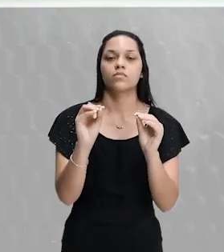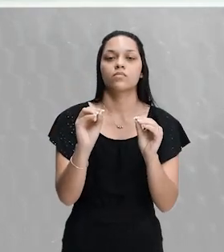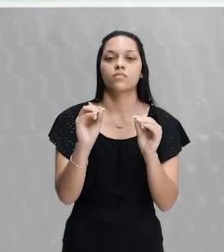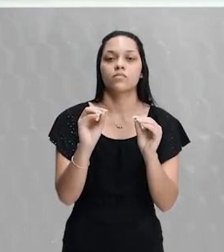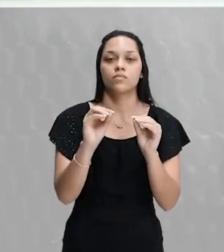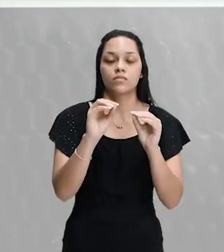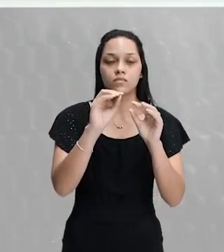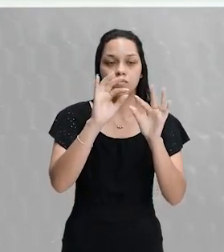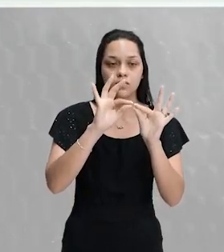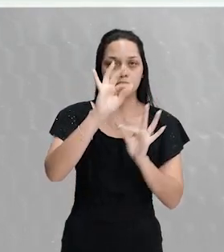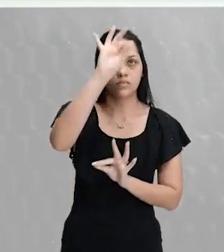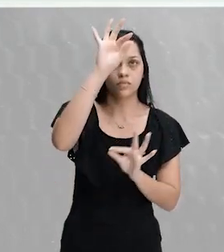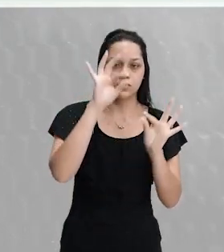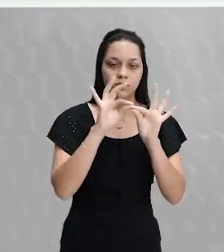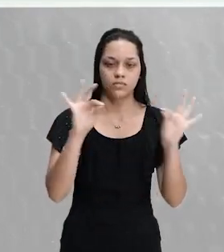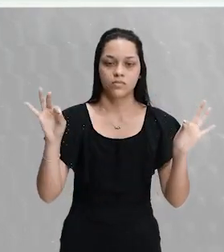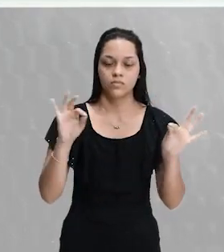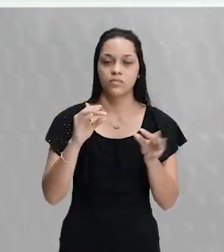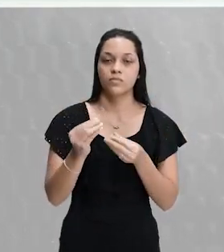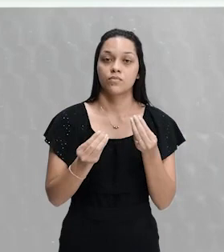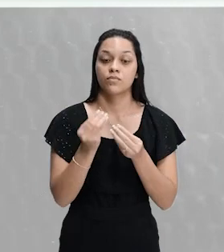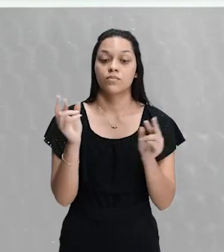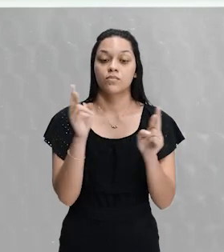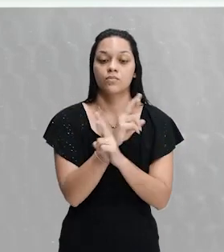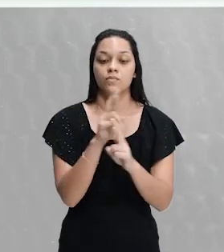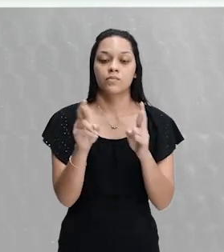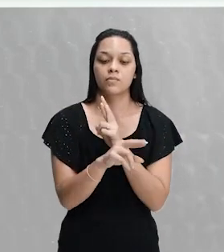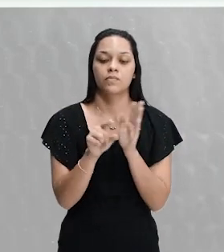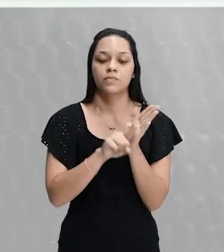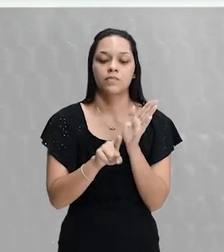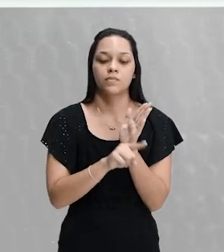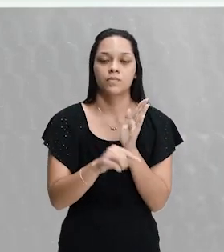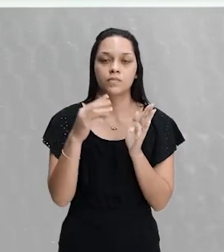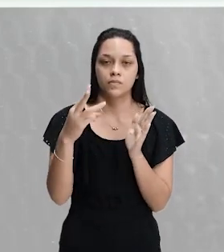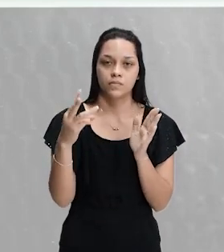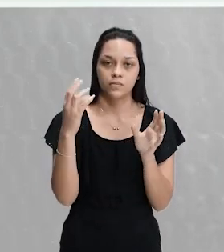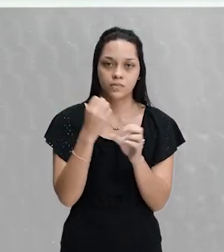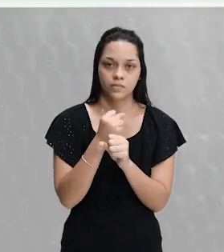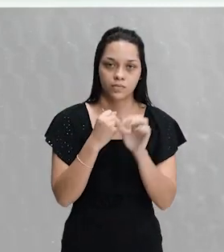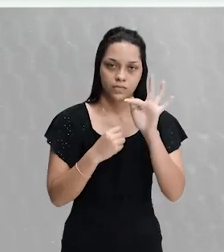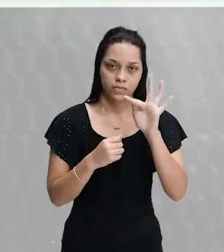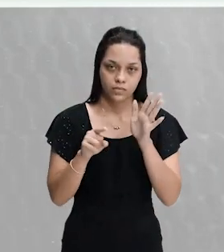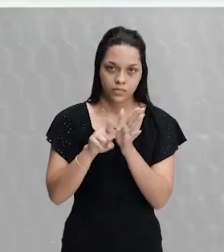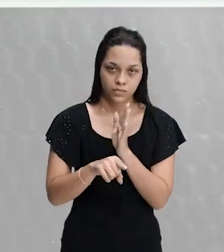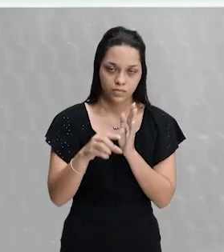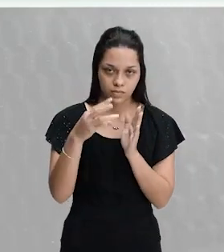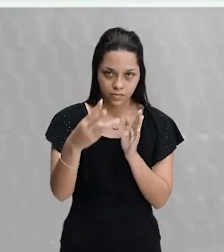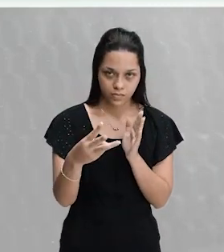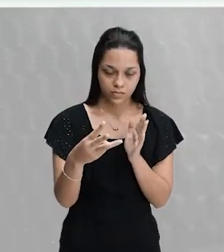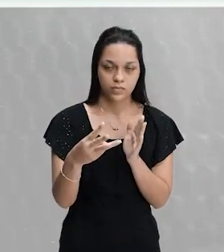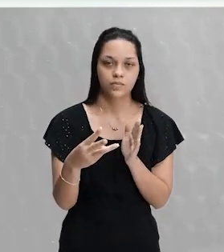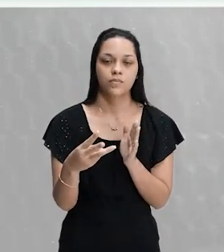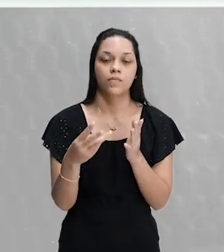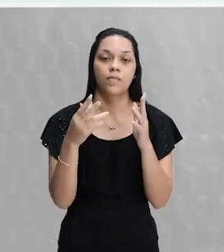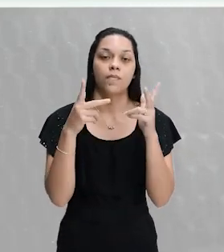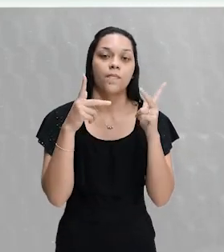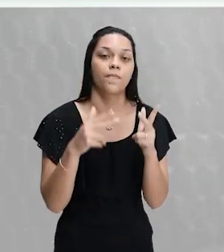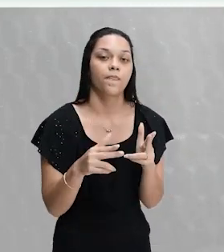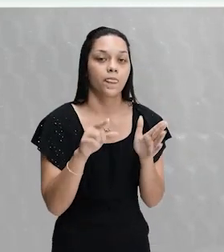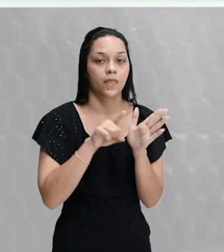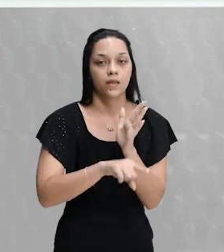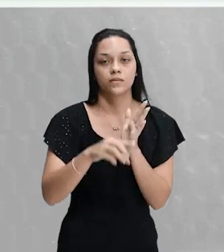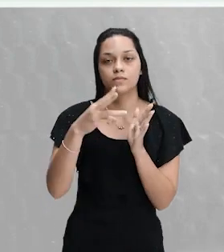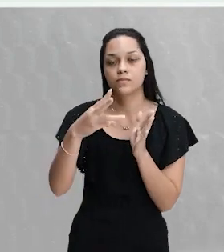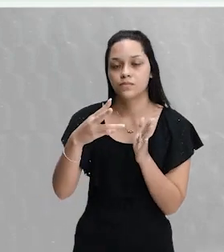plano cartesiano. Então vamos ver quem está associado com menos 3. Vou calcular o f de menos 3. Então f de menos 3 vai ser igual a menos 3